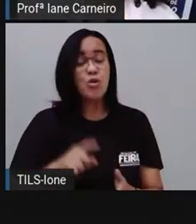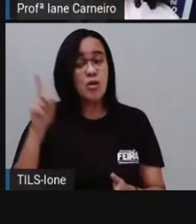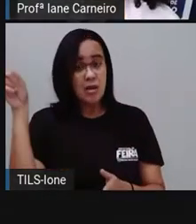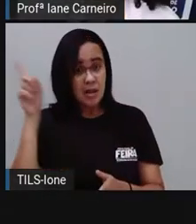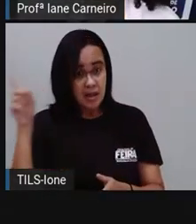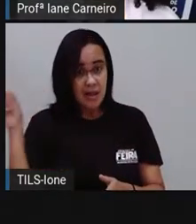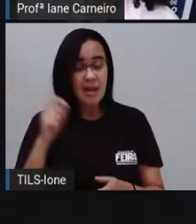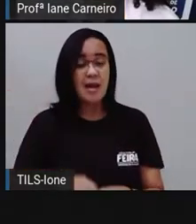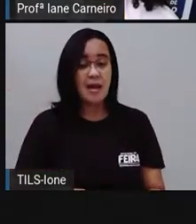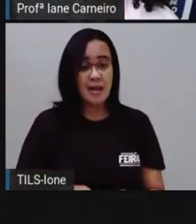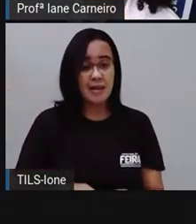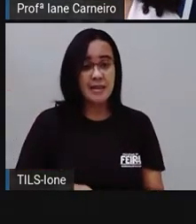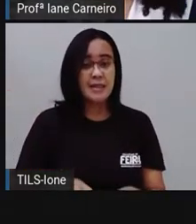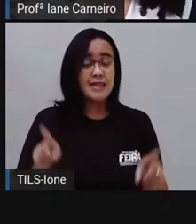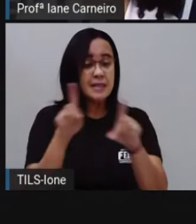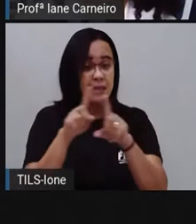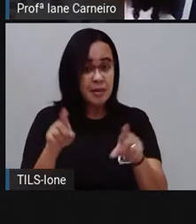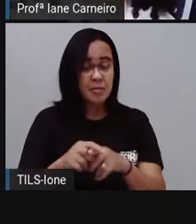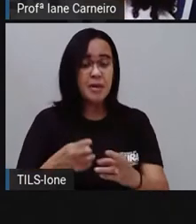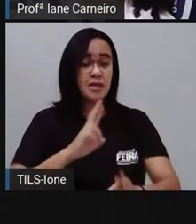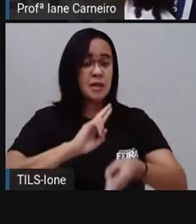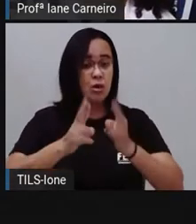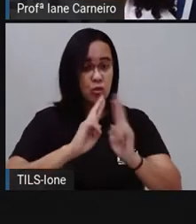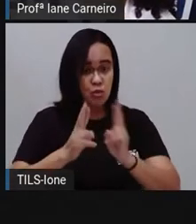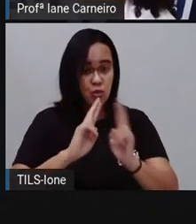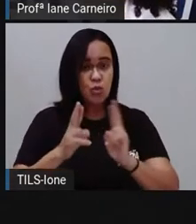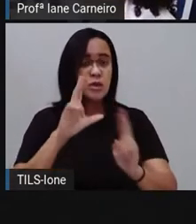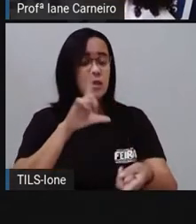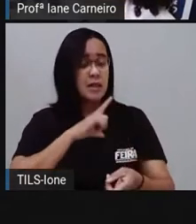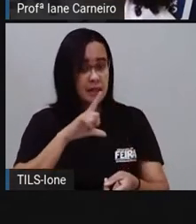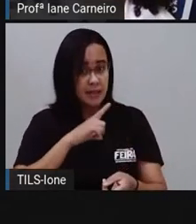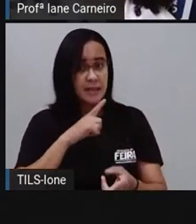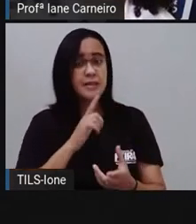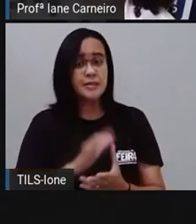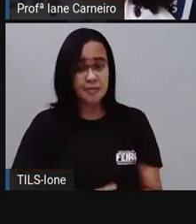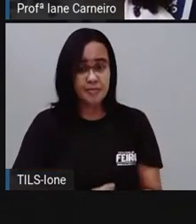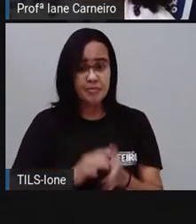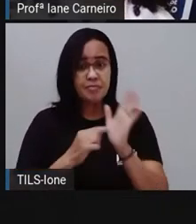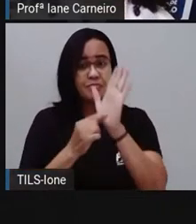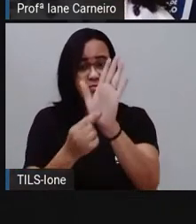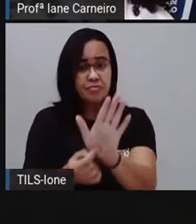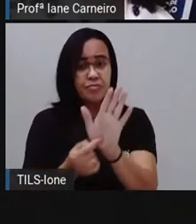diversas telas dele, né? E essas esculturas que a Pro falou, essa aqui representa